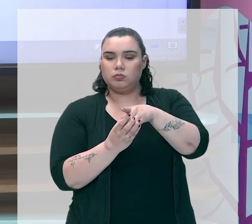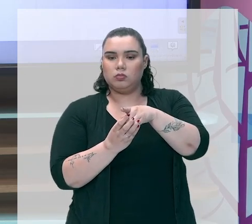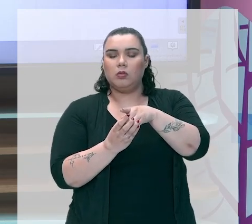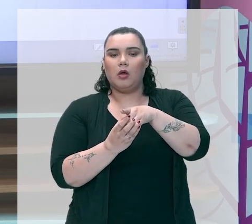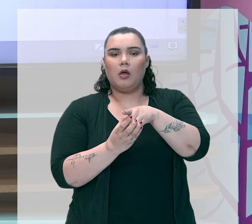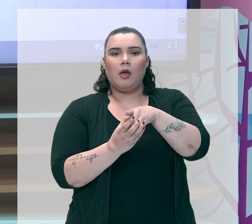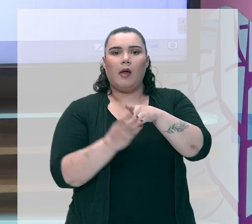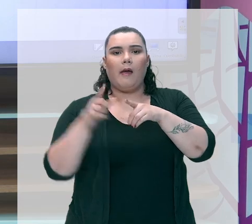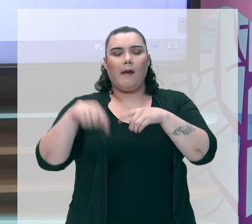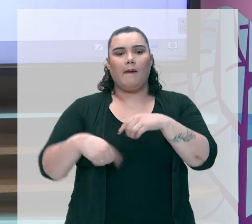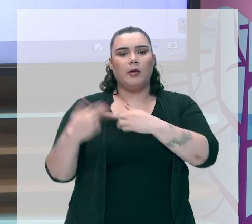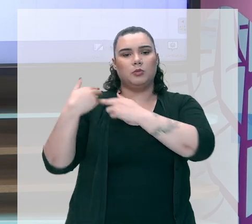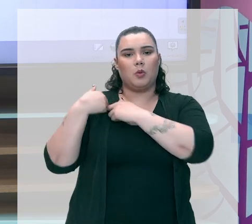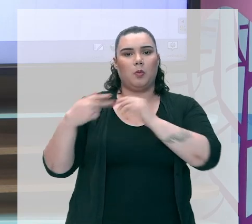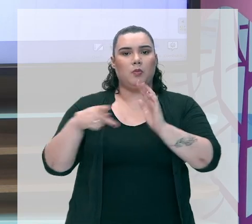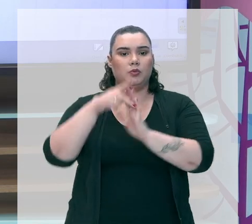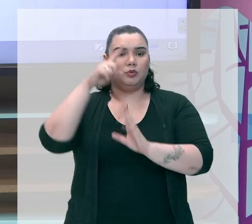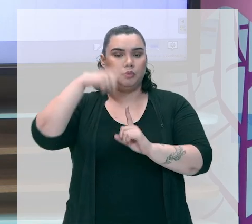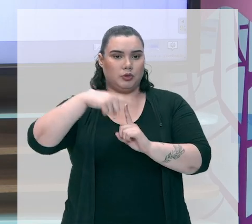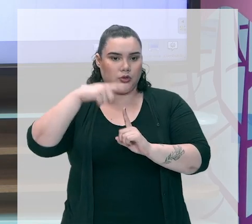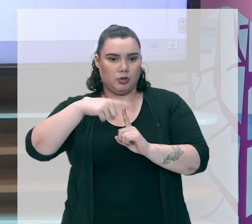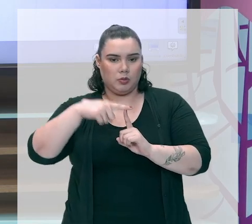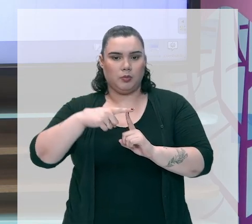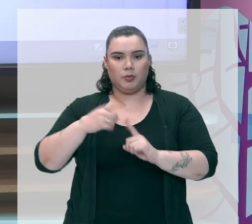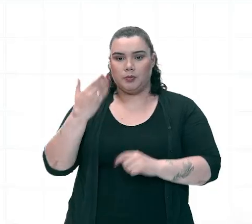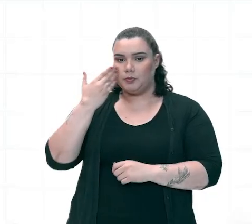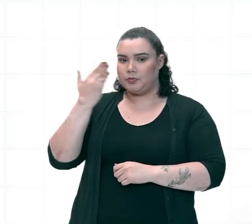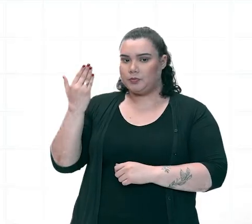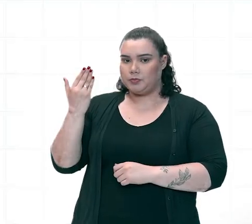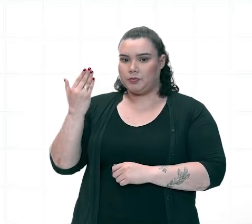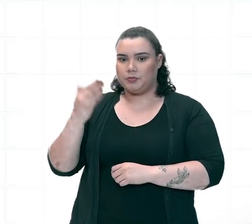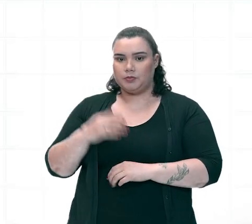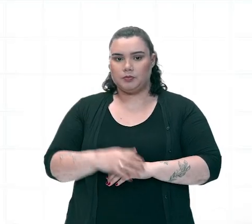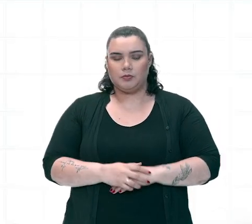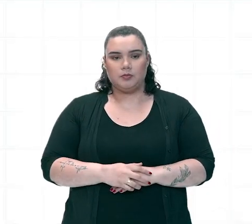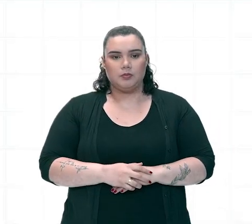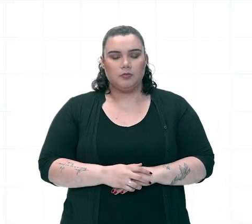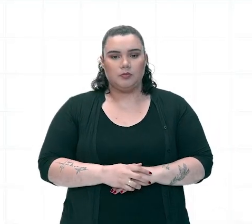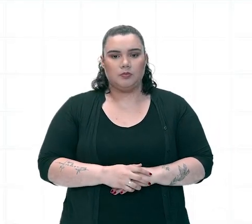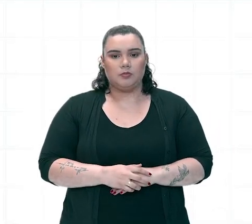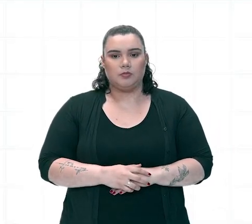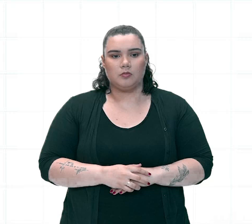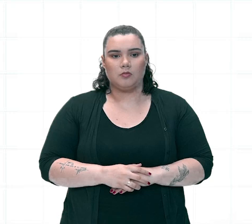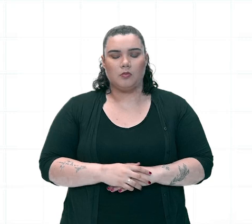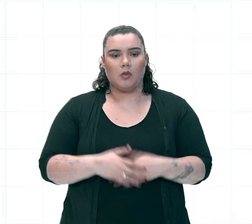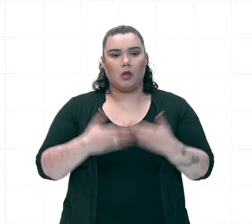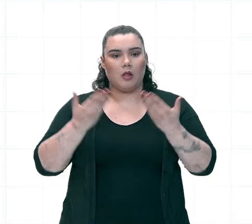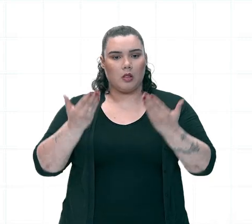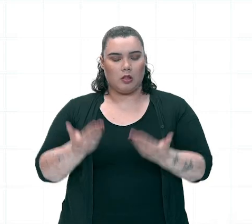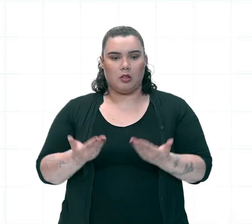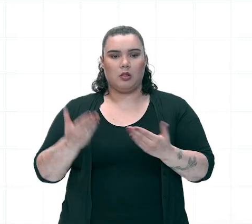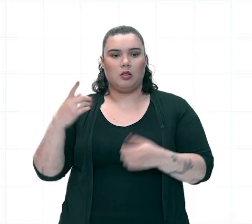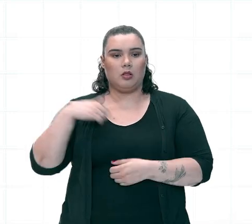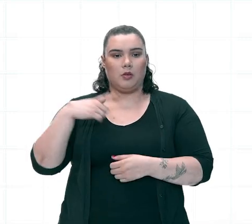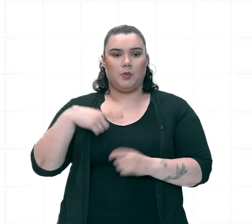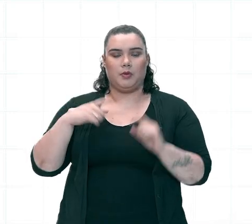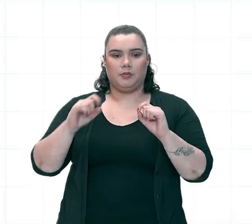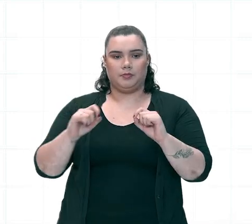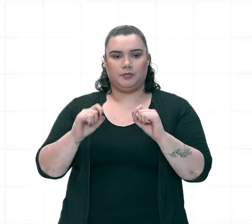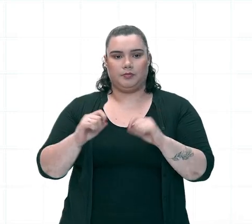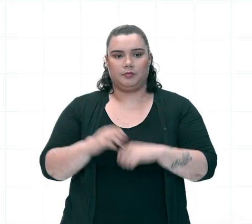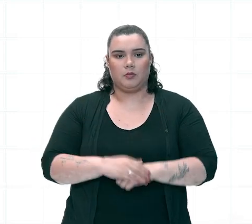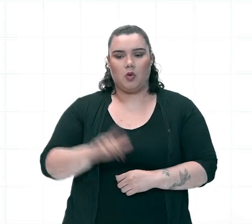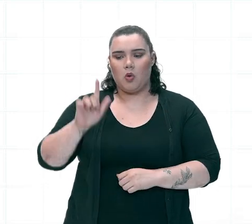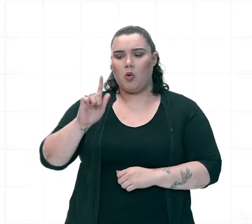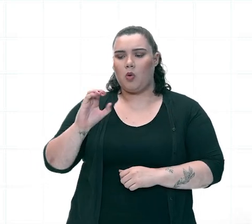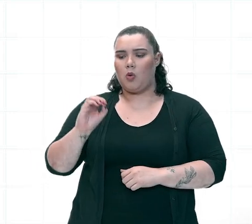são responsáveis pela produção de um tipo de hormônio, como a gente observa nessa imagem. Então, olha lá. Agora, a gente vai